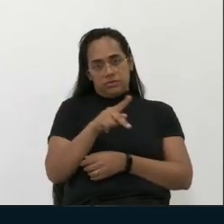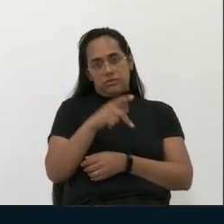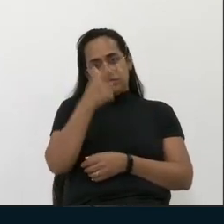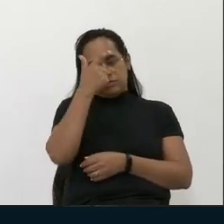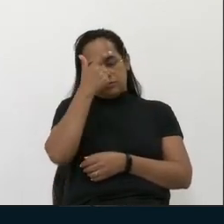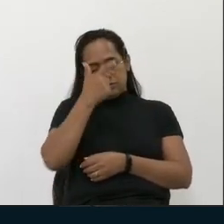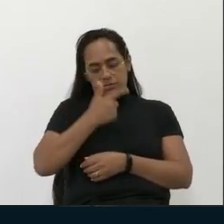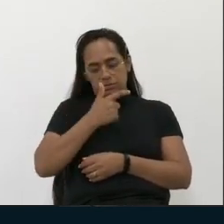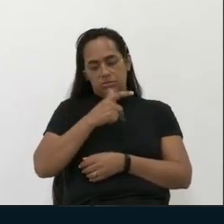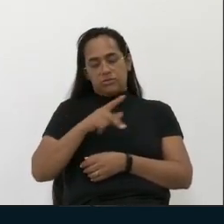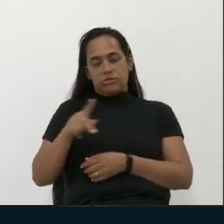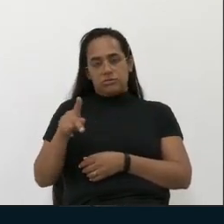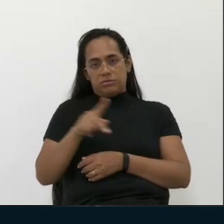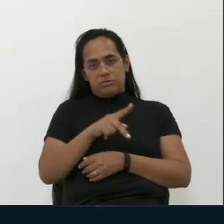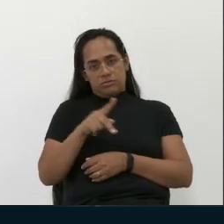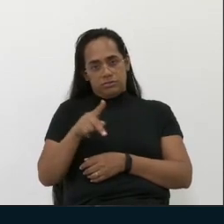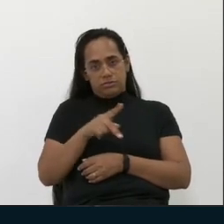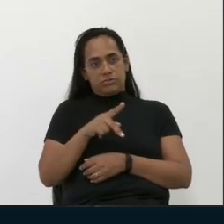Eu sou professor.